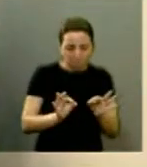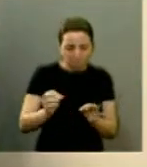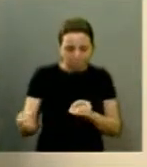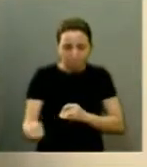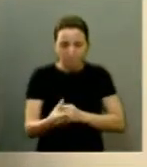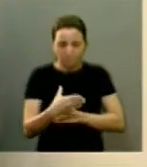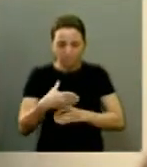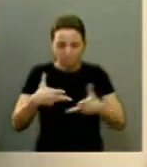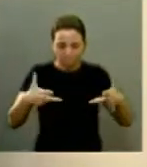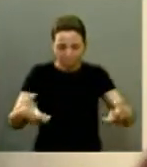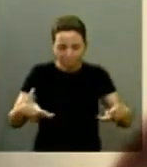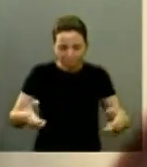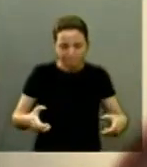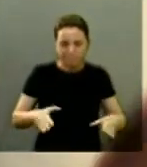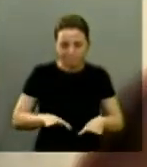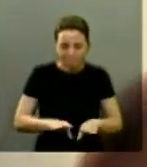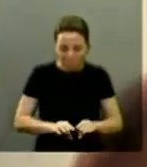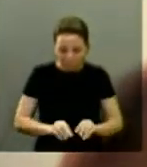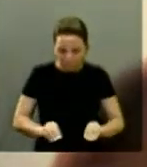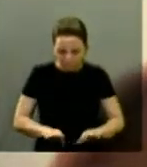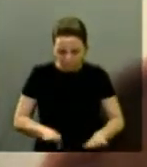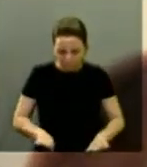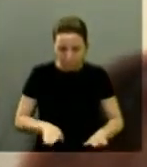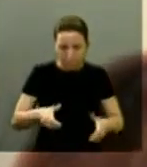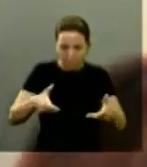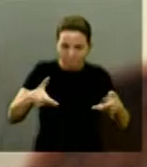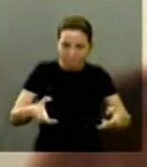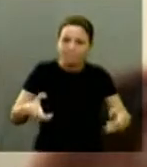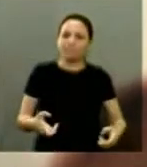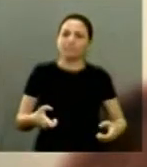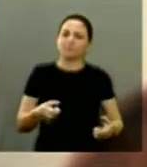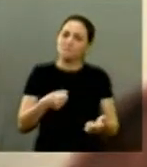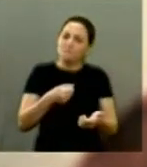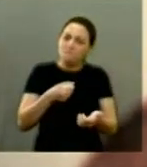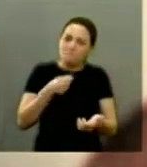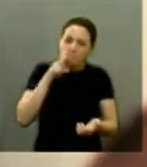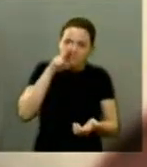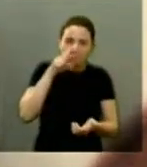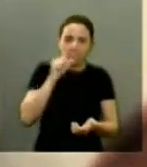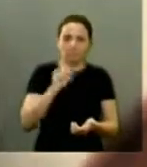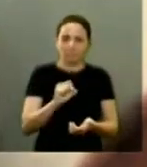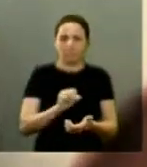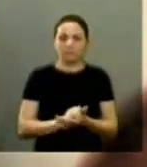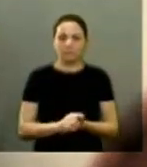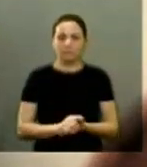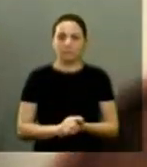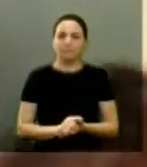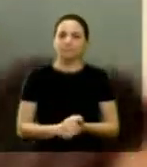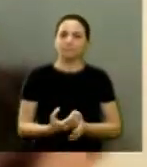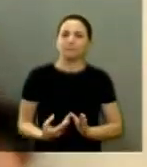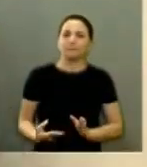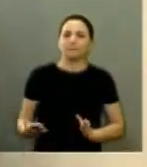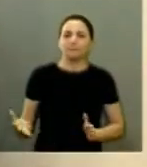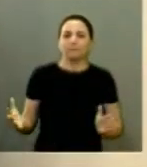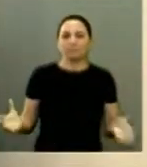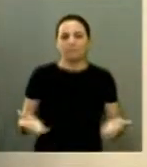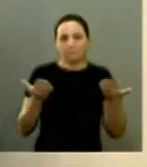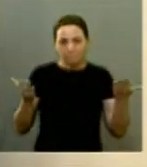e está sendo chumbado, né? Eu quero agora aqui ressaltar a nossa cidade,